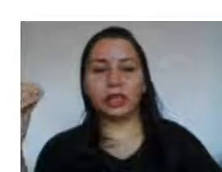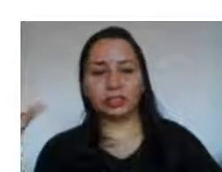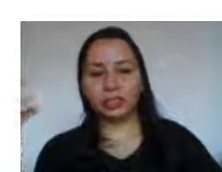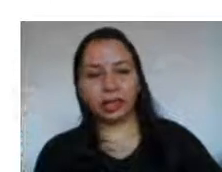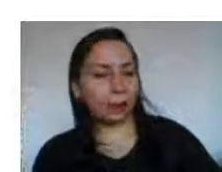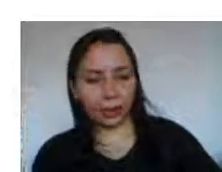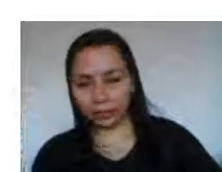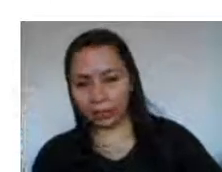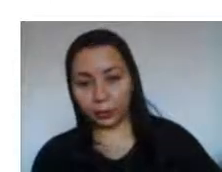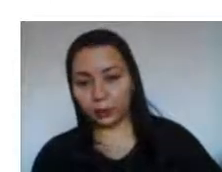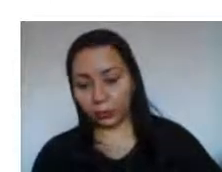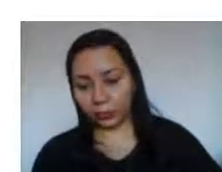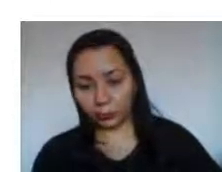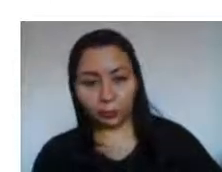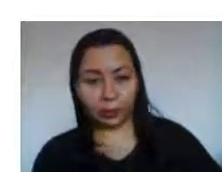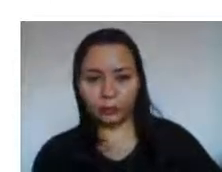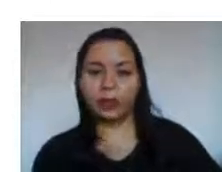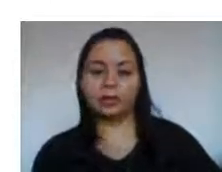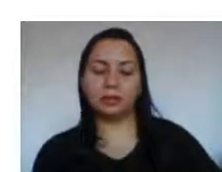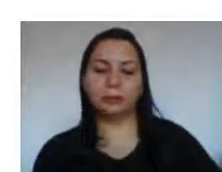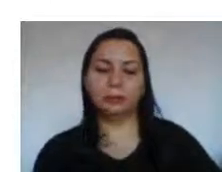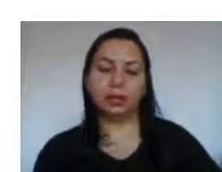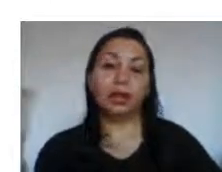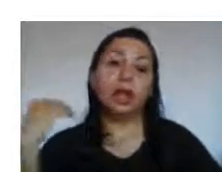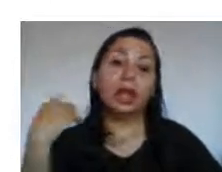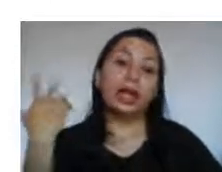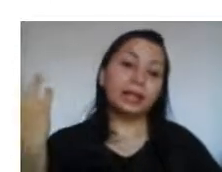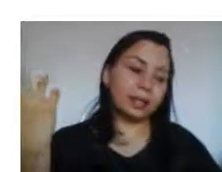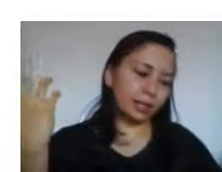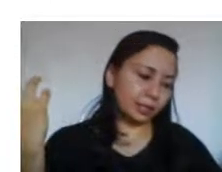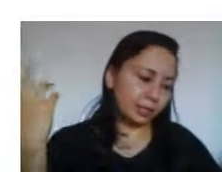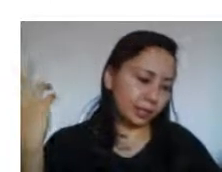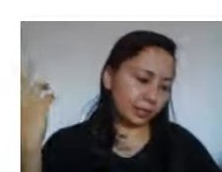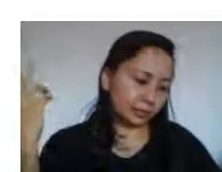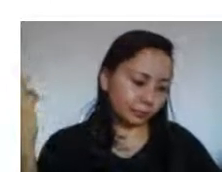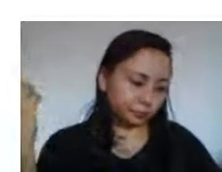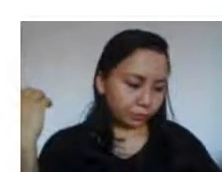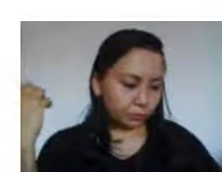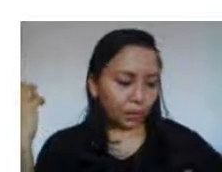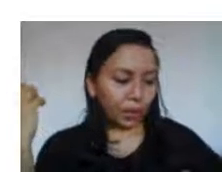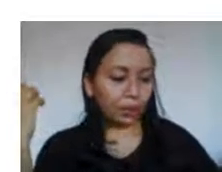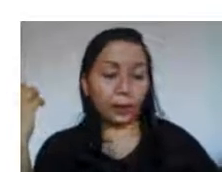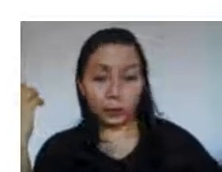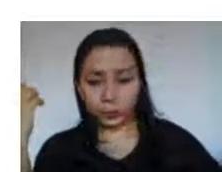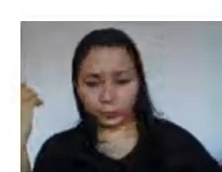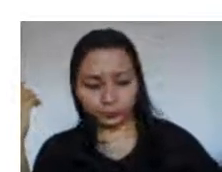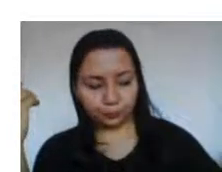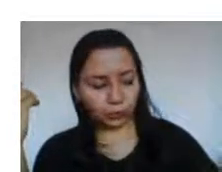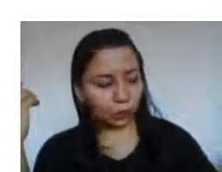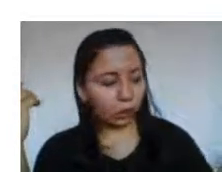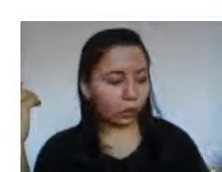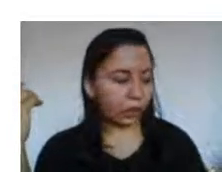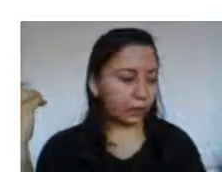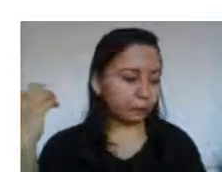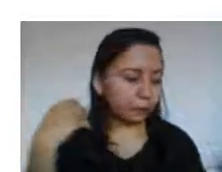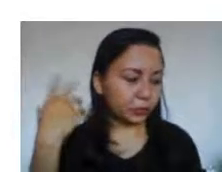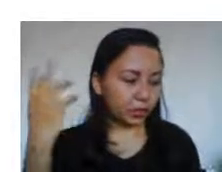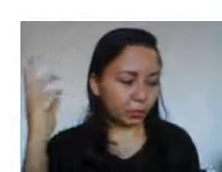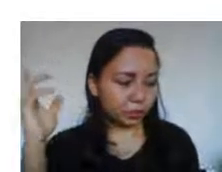se regenerar após uma perturbação. Essa resiliência, ela pode